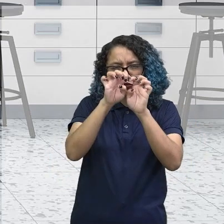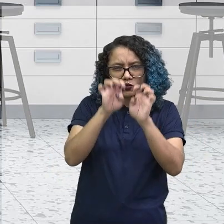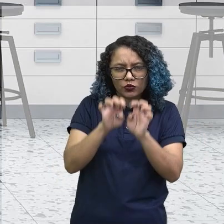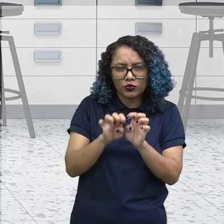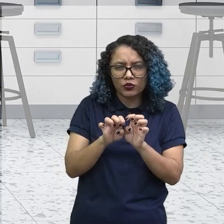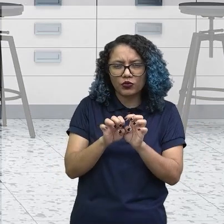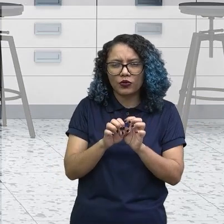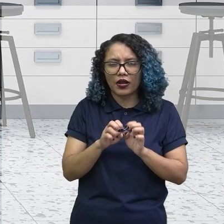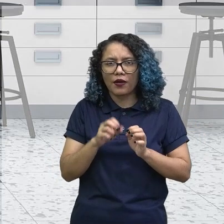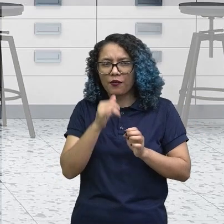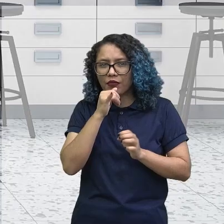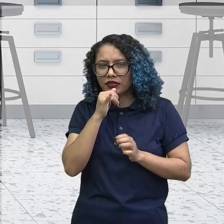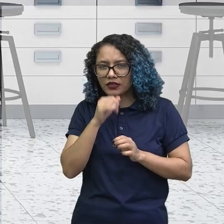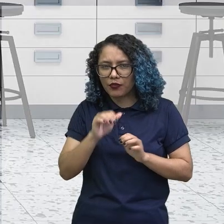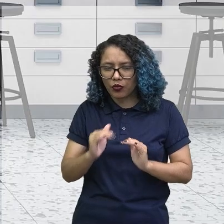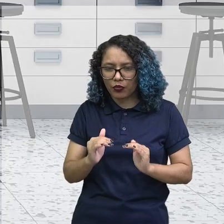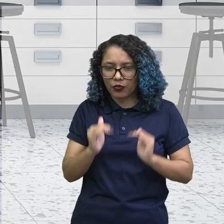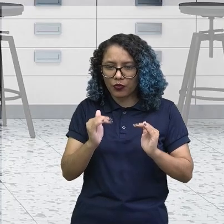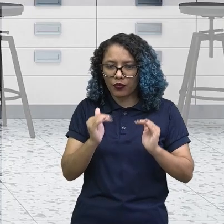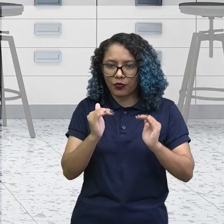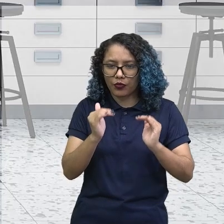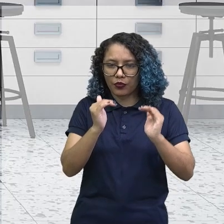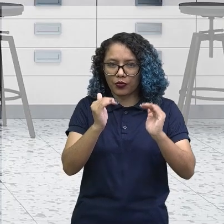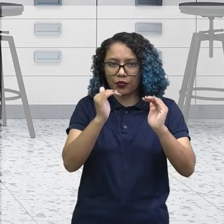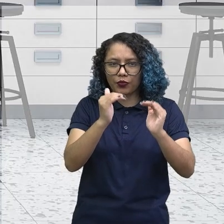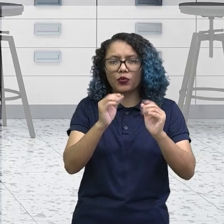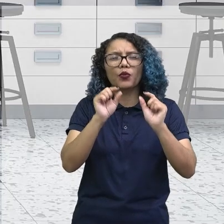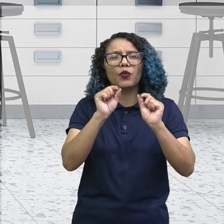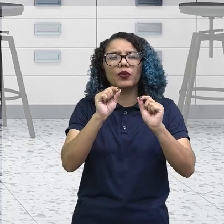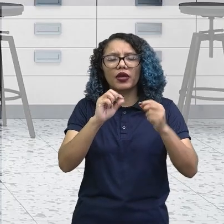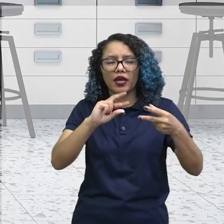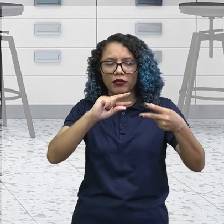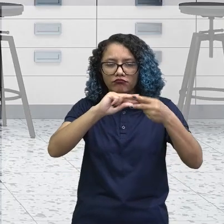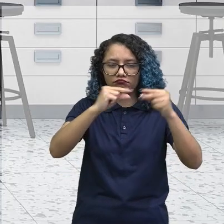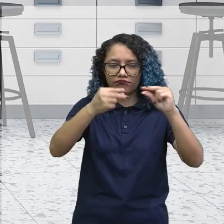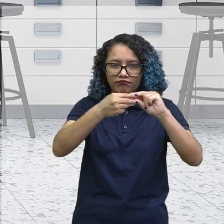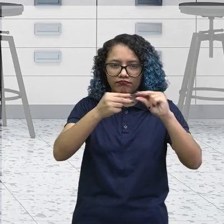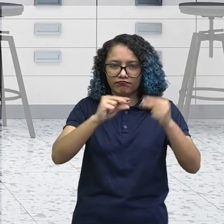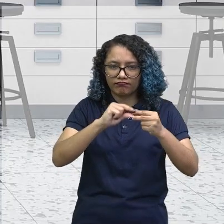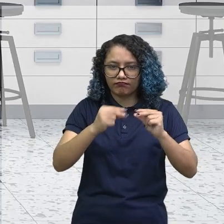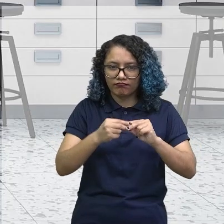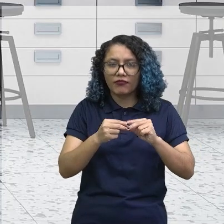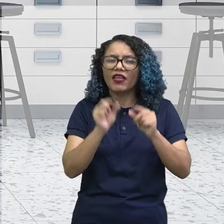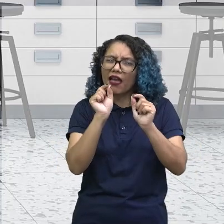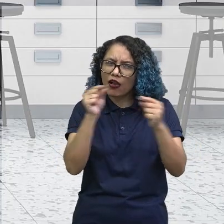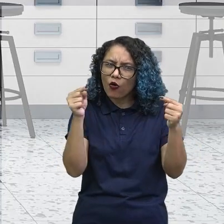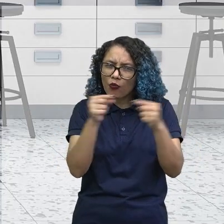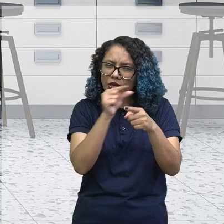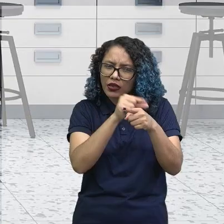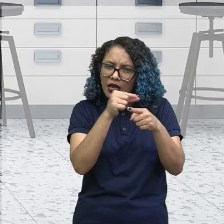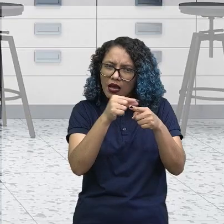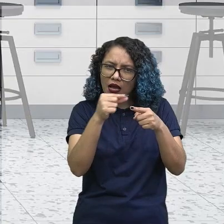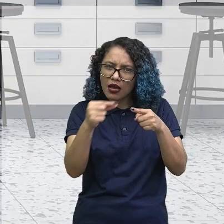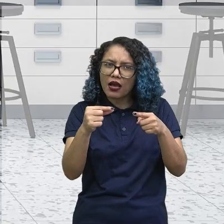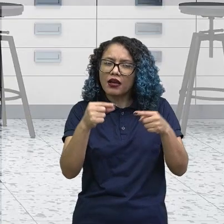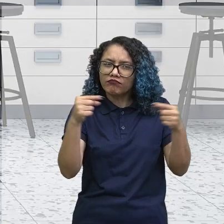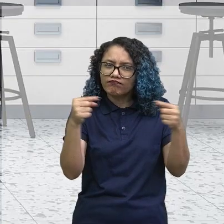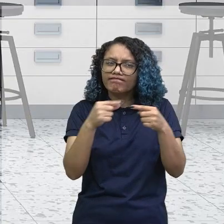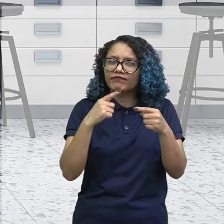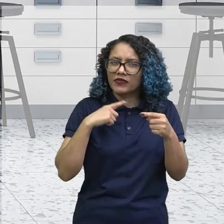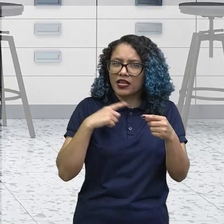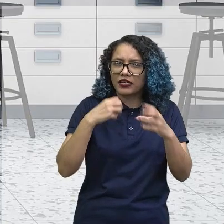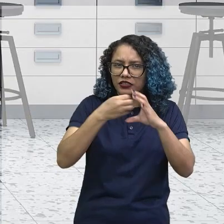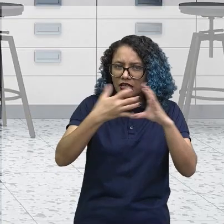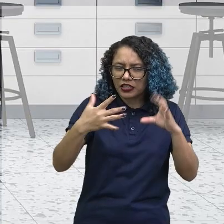fosse o degrau da escada, são os nucleotídeos. E os nucleotídeos são os genes que compõem as características de cada